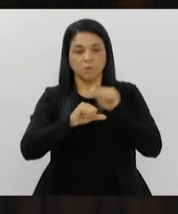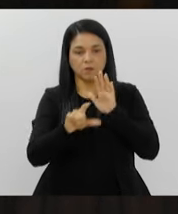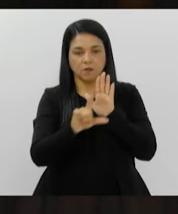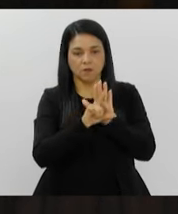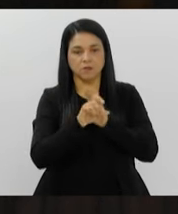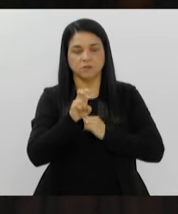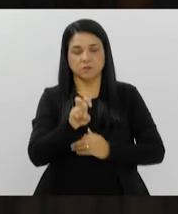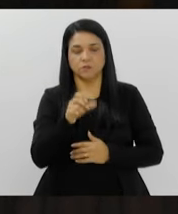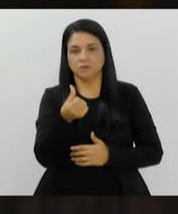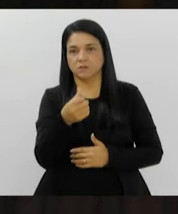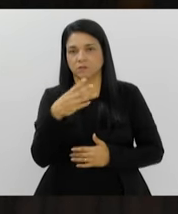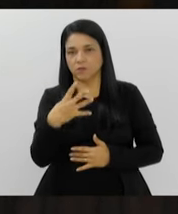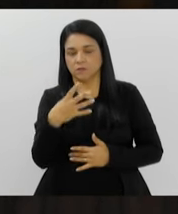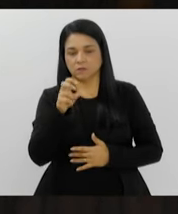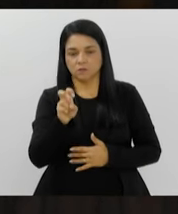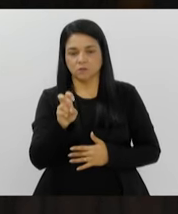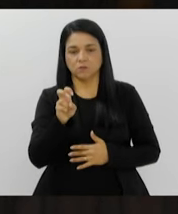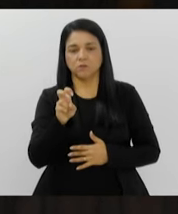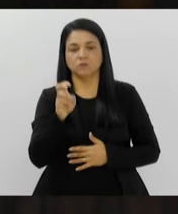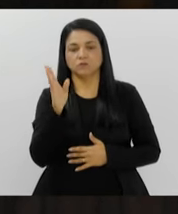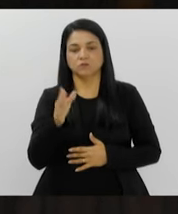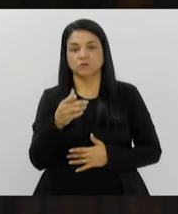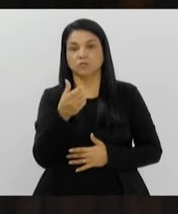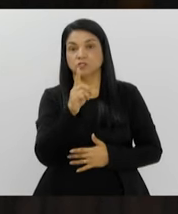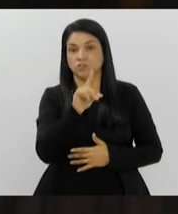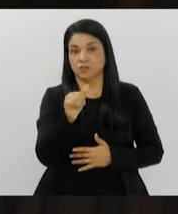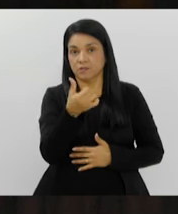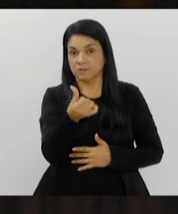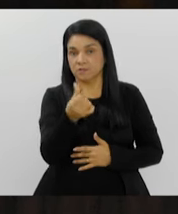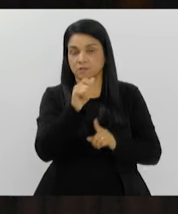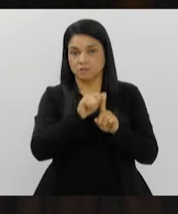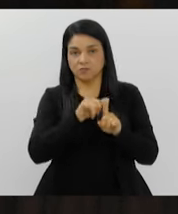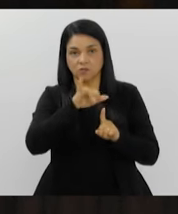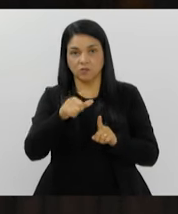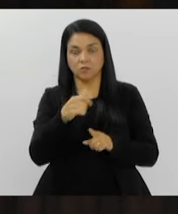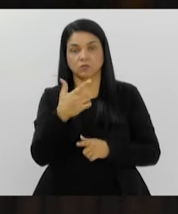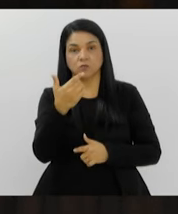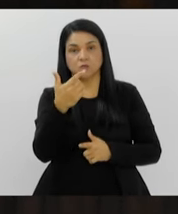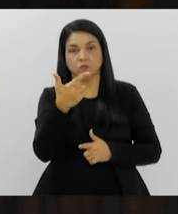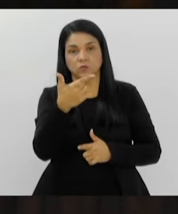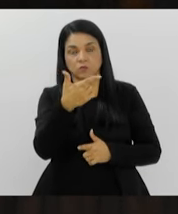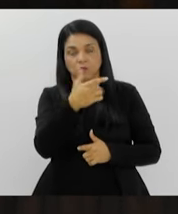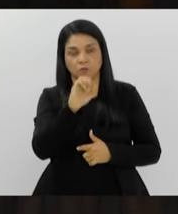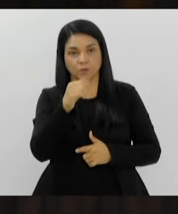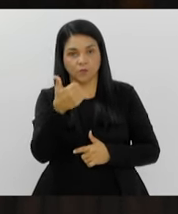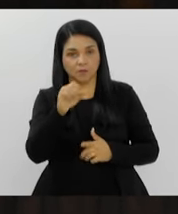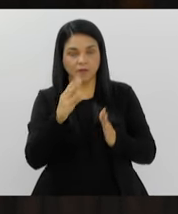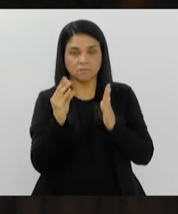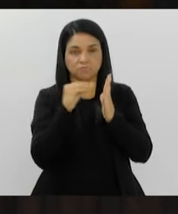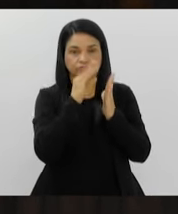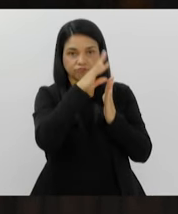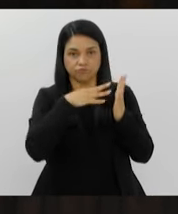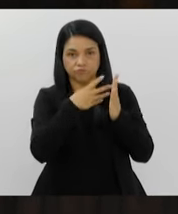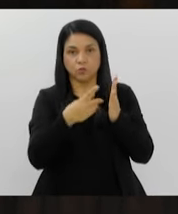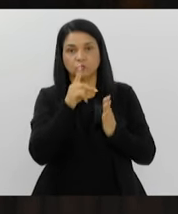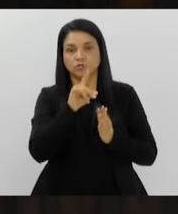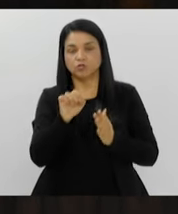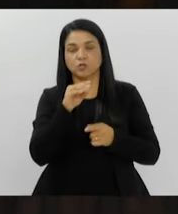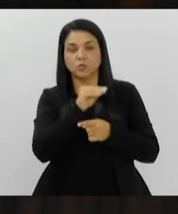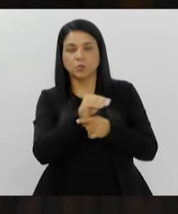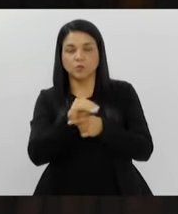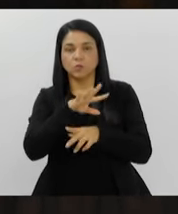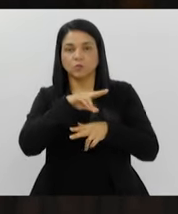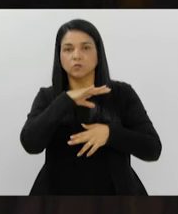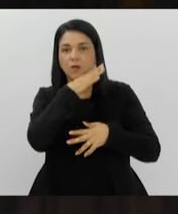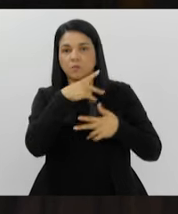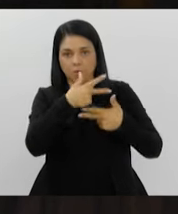número 5.645, de 6 de janeiro de 2010, para incluir no calendário oficial do Estado do Rio de Janeiro o de estadual do cuidador de animais.